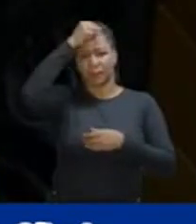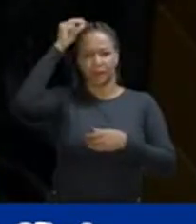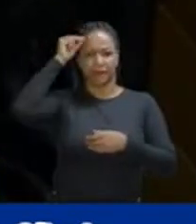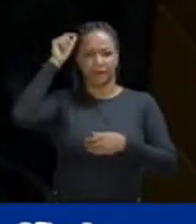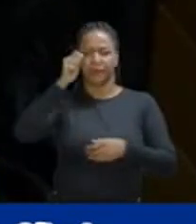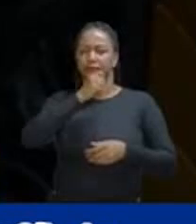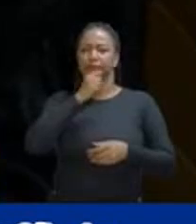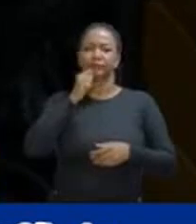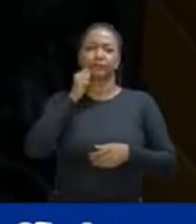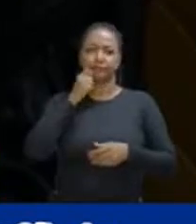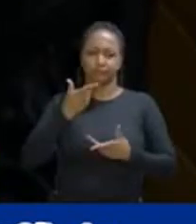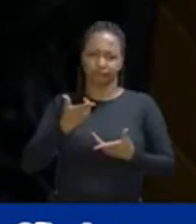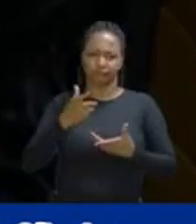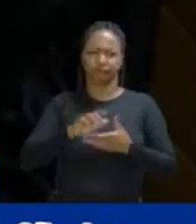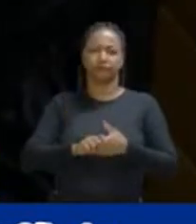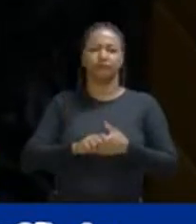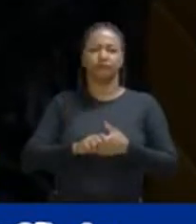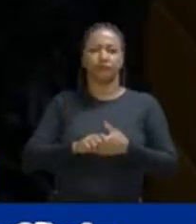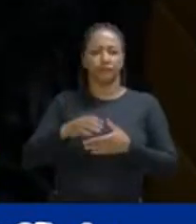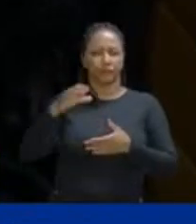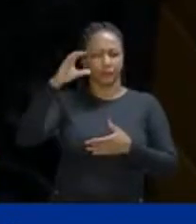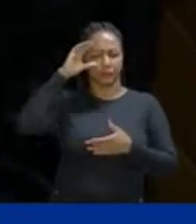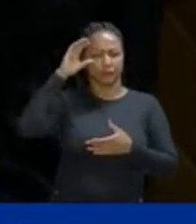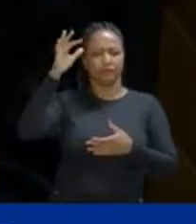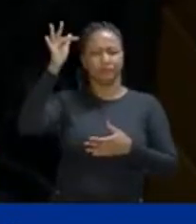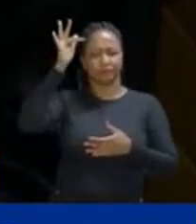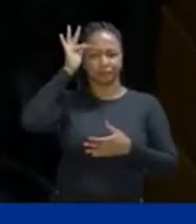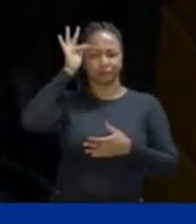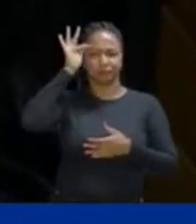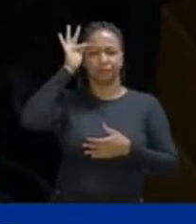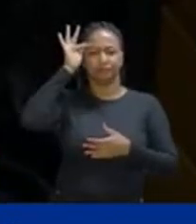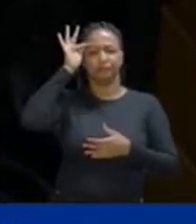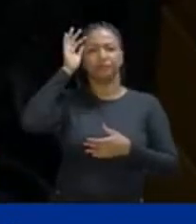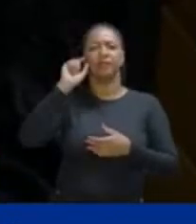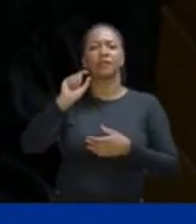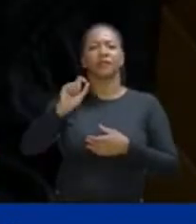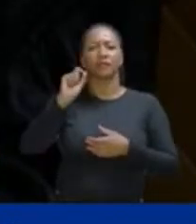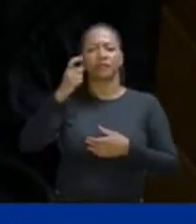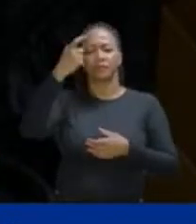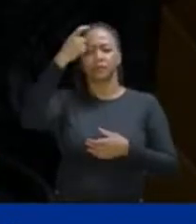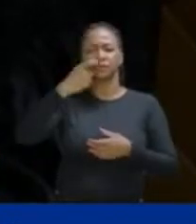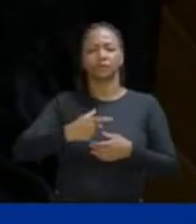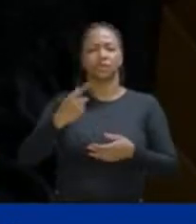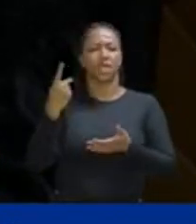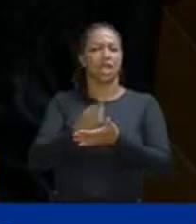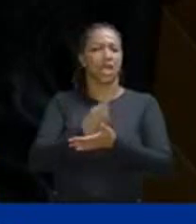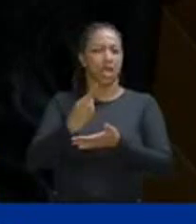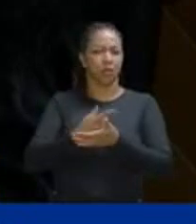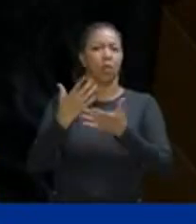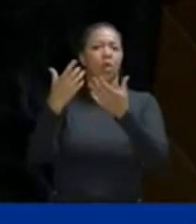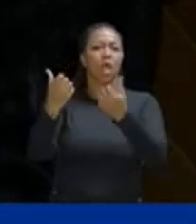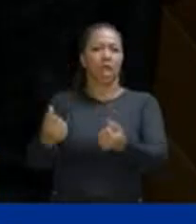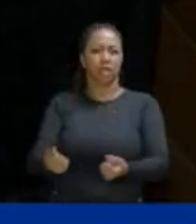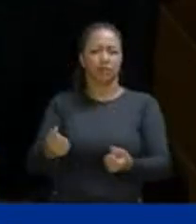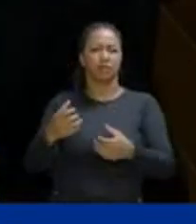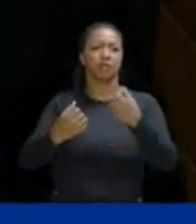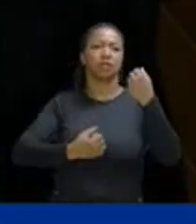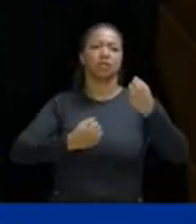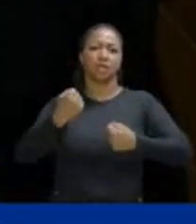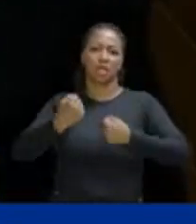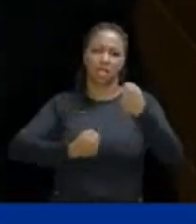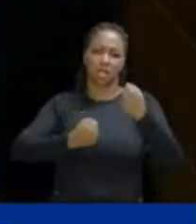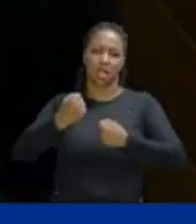município de Macapá, Antônio Paulo de Oliveira Furlan, praticou conduta irregular ao permitir que veículos